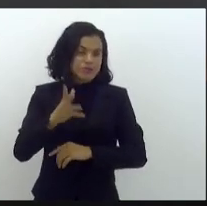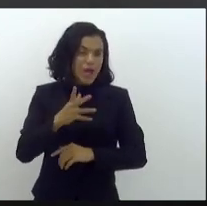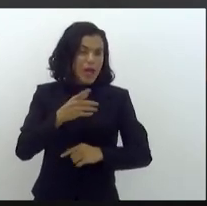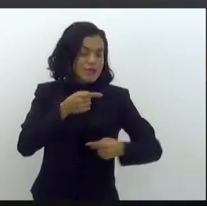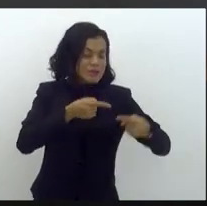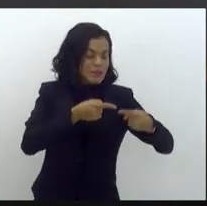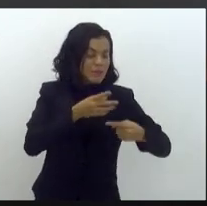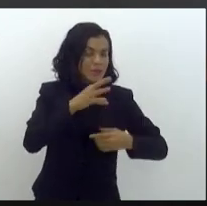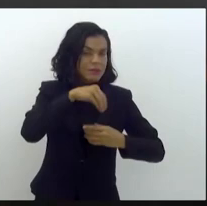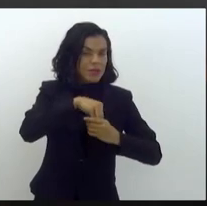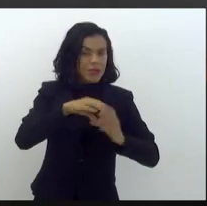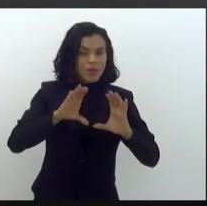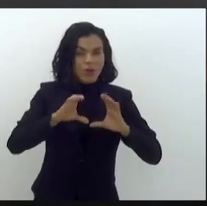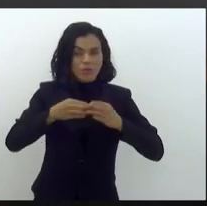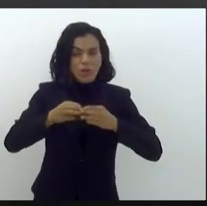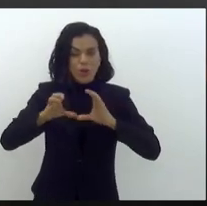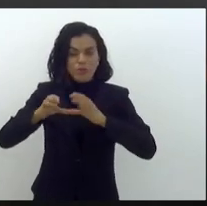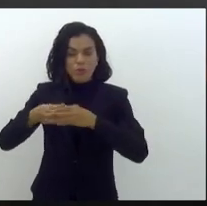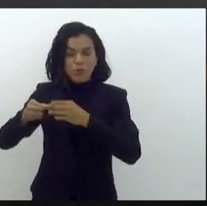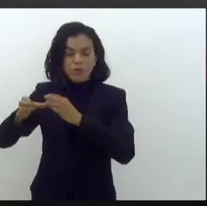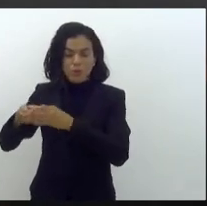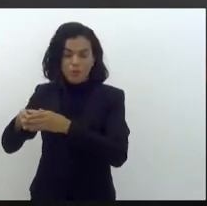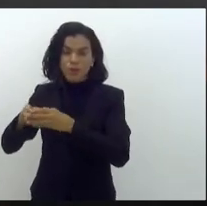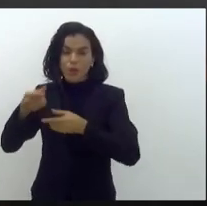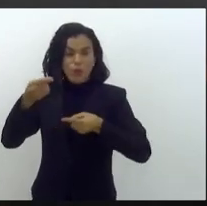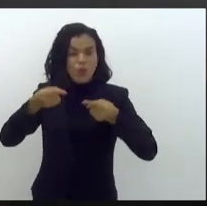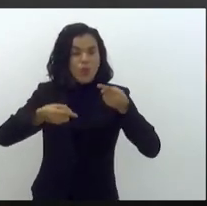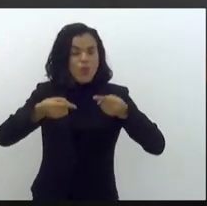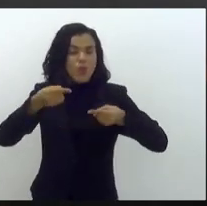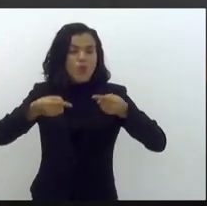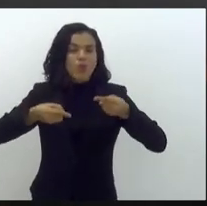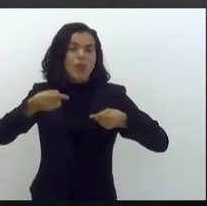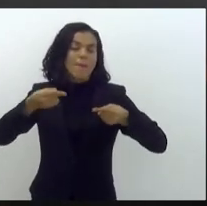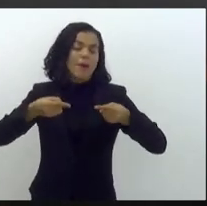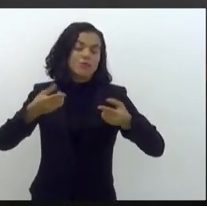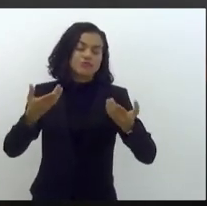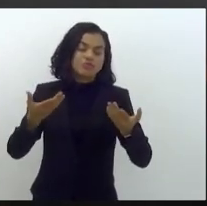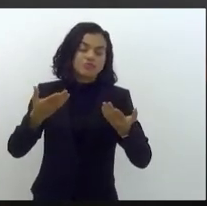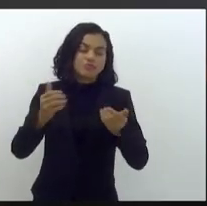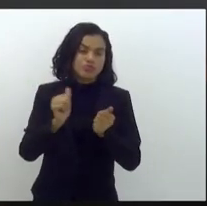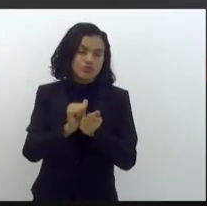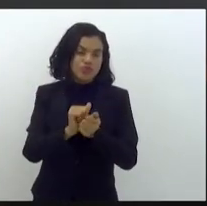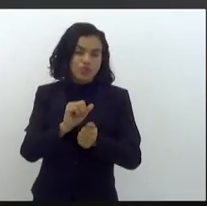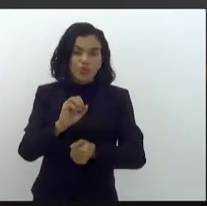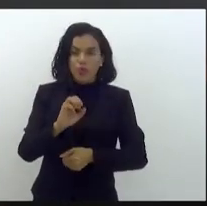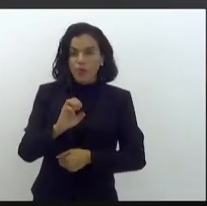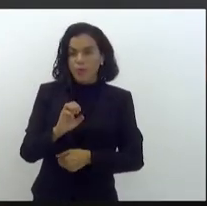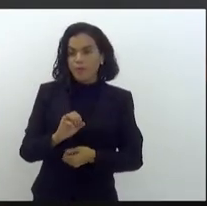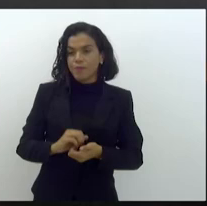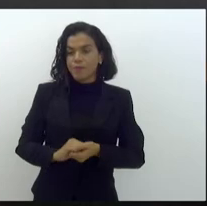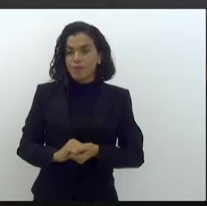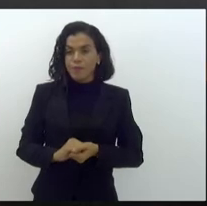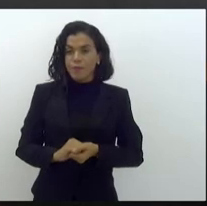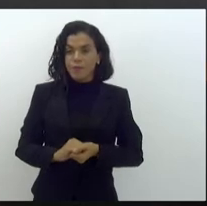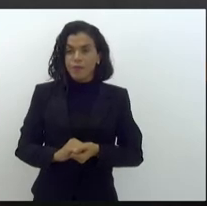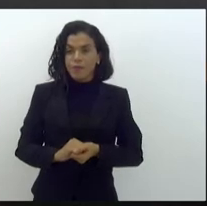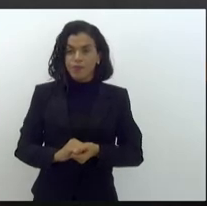inclusive tivemos aqui Felipe um debate com com Bernardo up aqui na casa